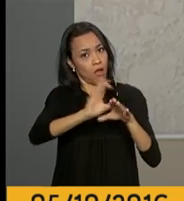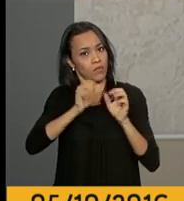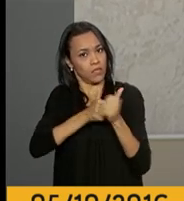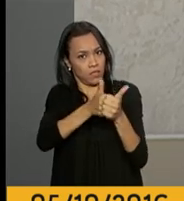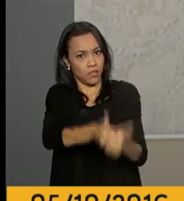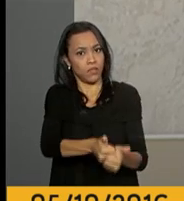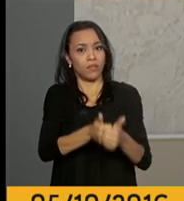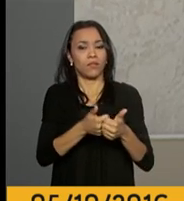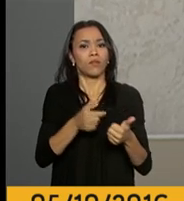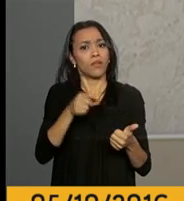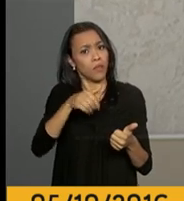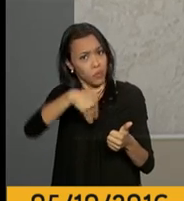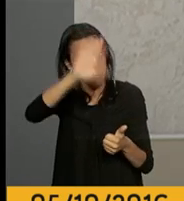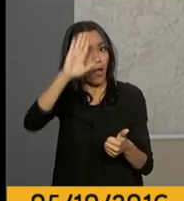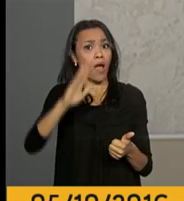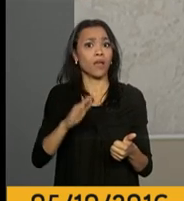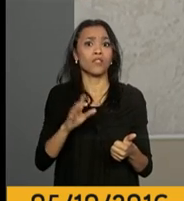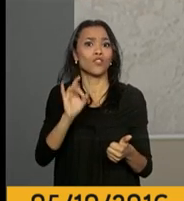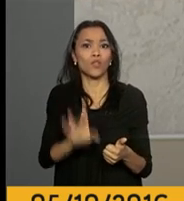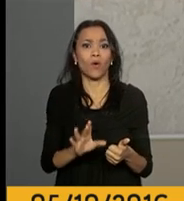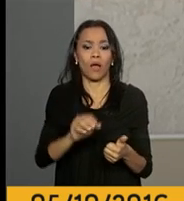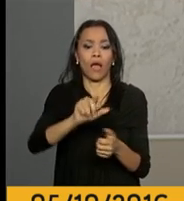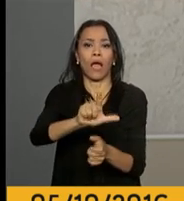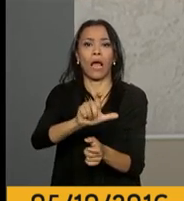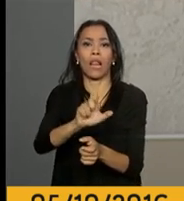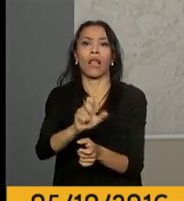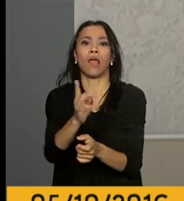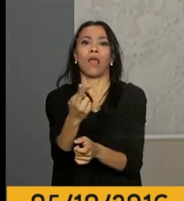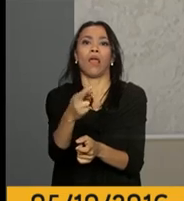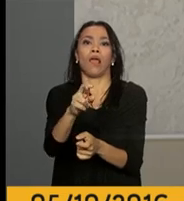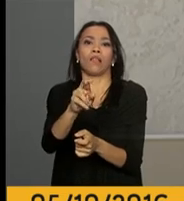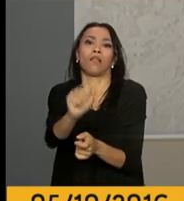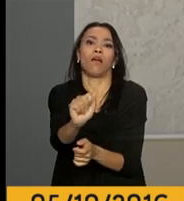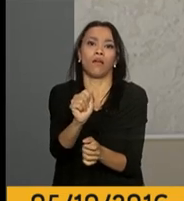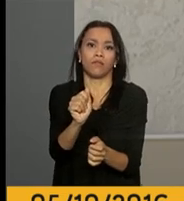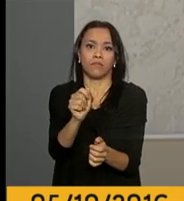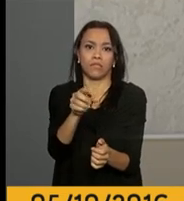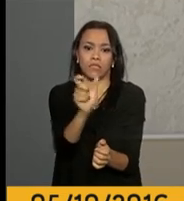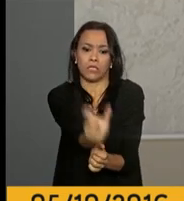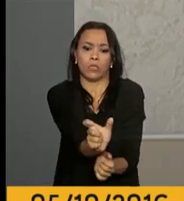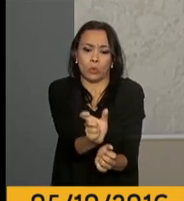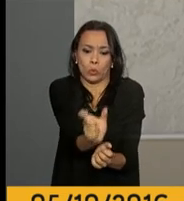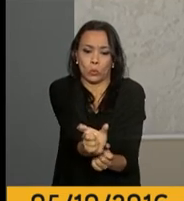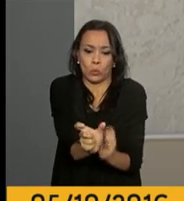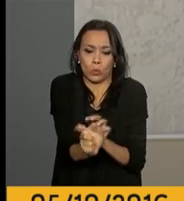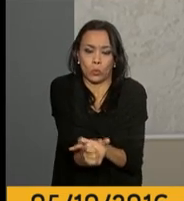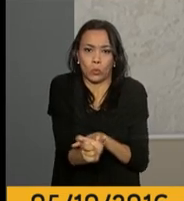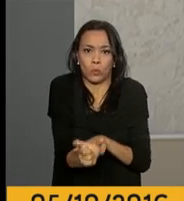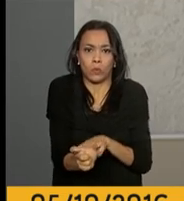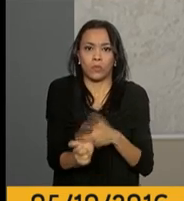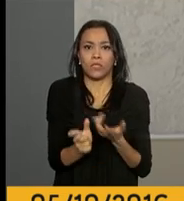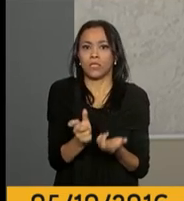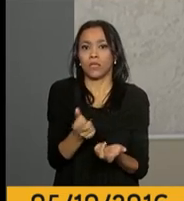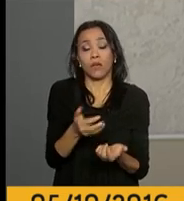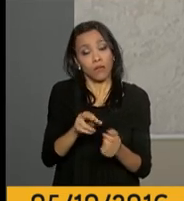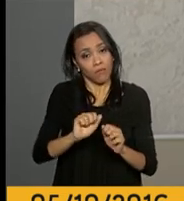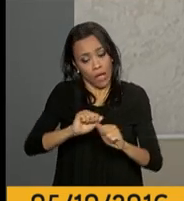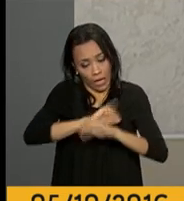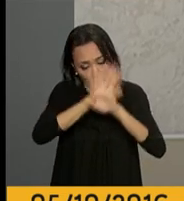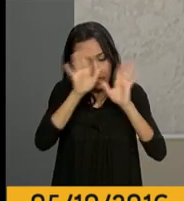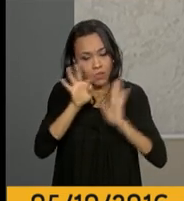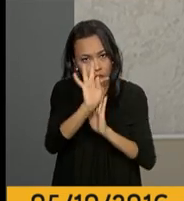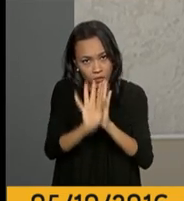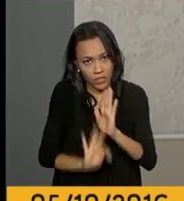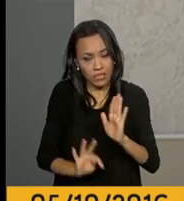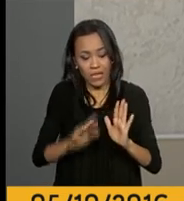levados em conta muito mais do que a letra da Constituição não é evidente que muitas e muitas vezes a clareza do texto